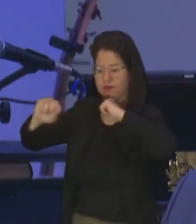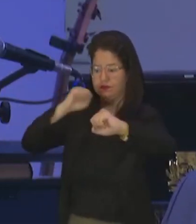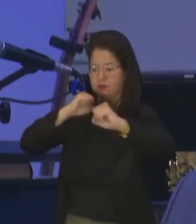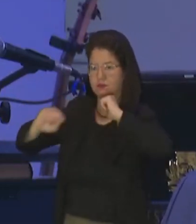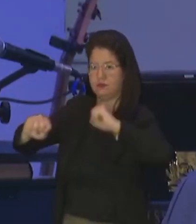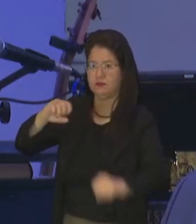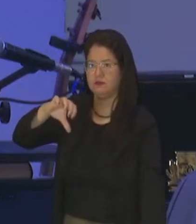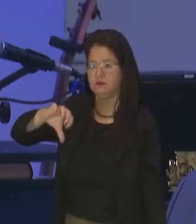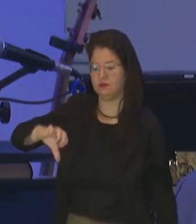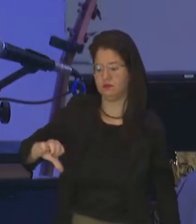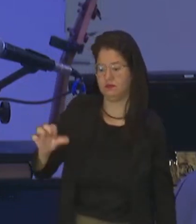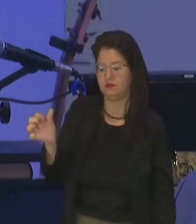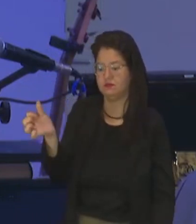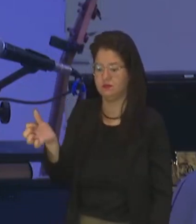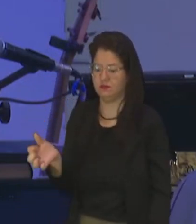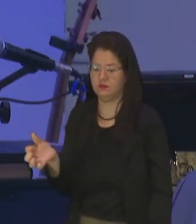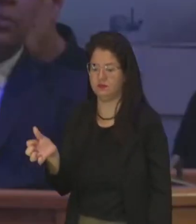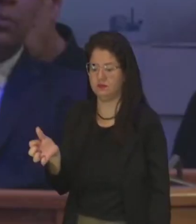96, são